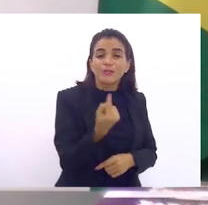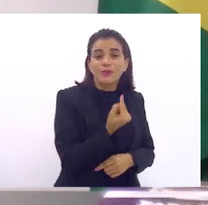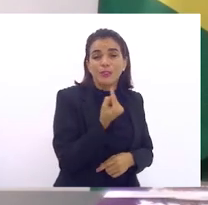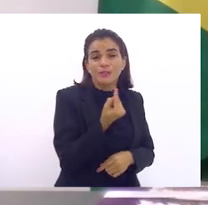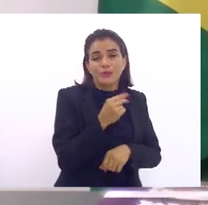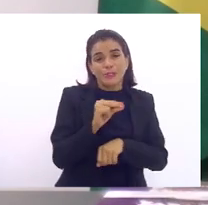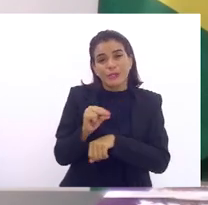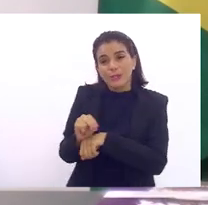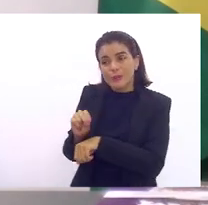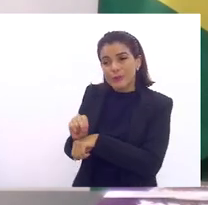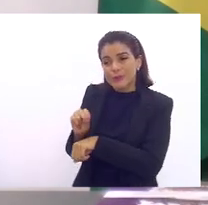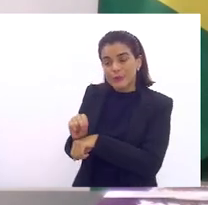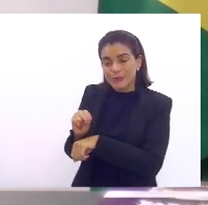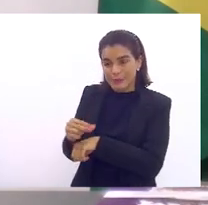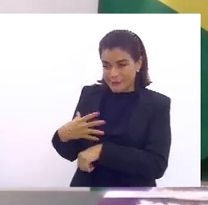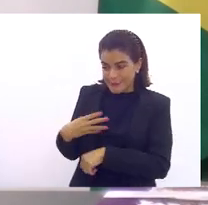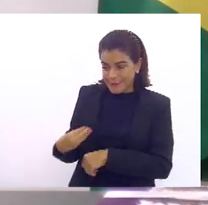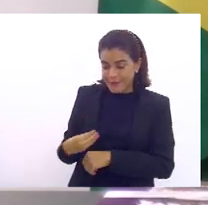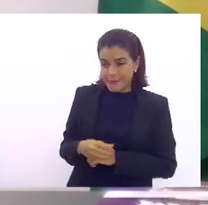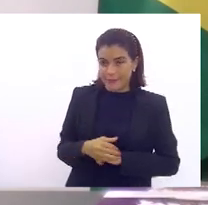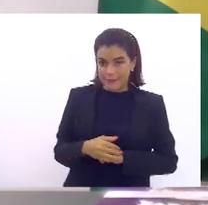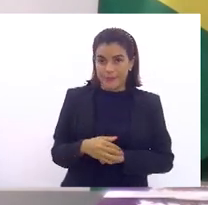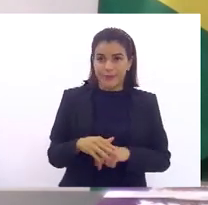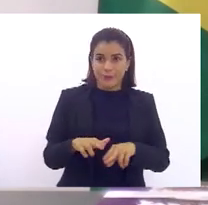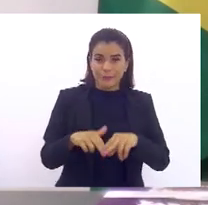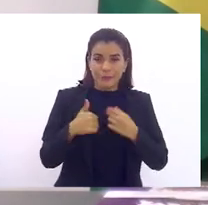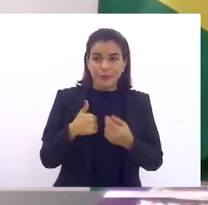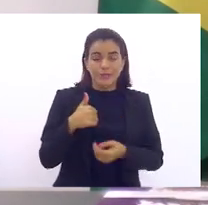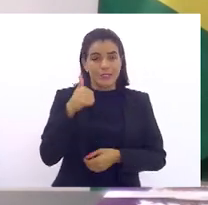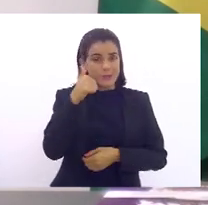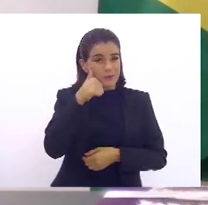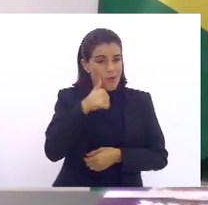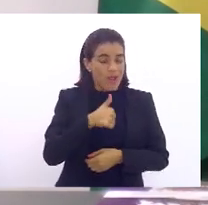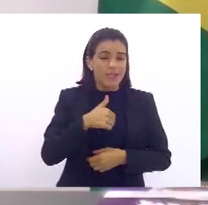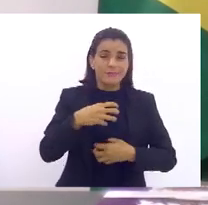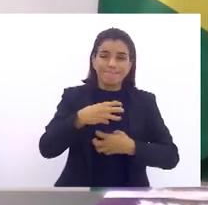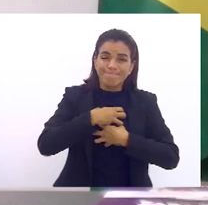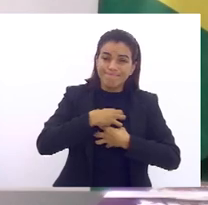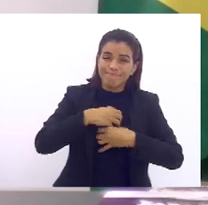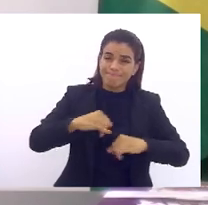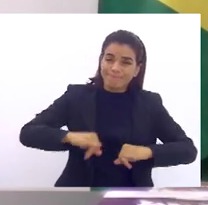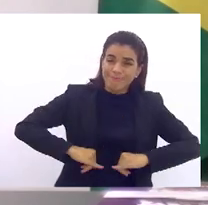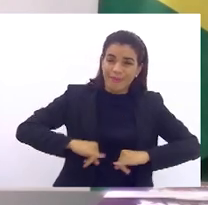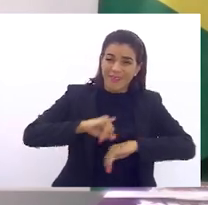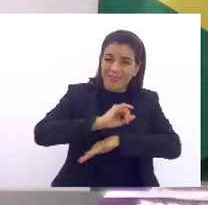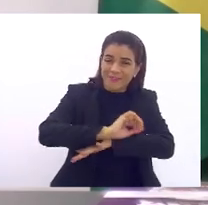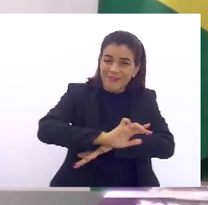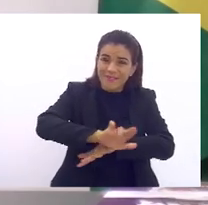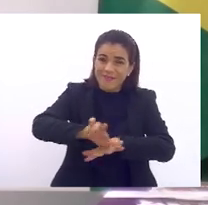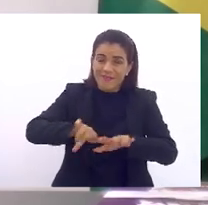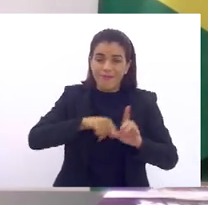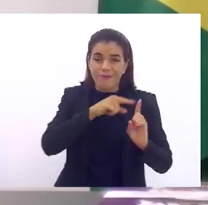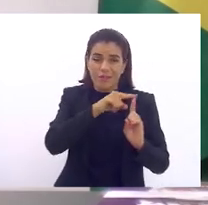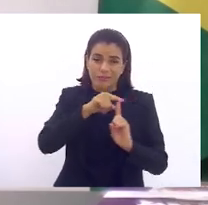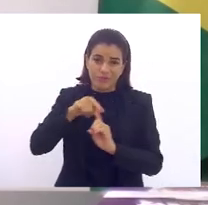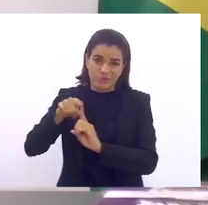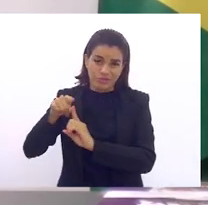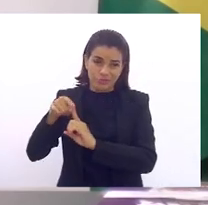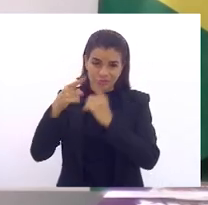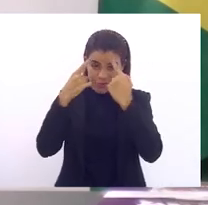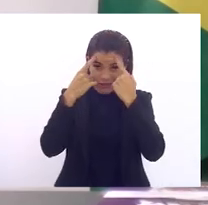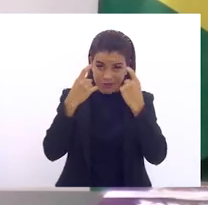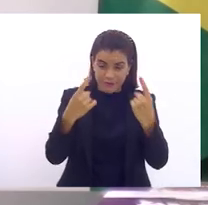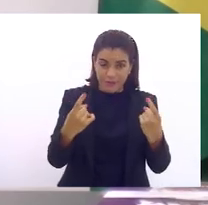né Então as mulheres sofrem são atravessadas por diversos eixos de violência como que já foi dito eu queria dizer que a